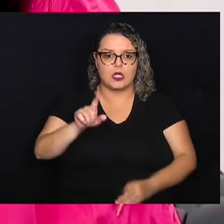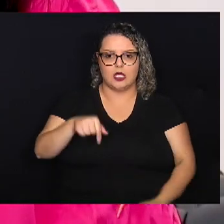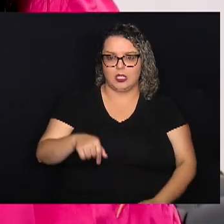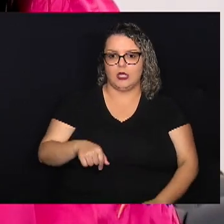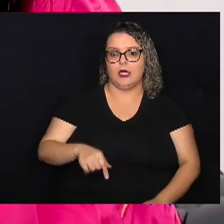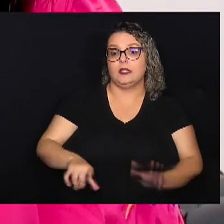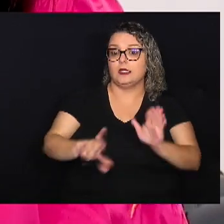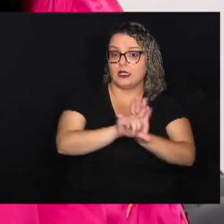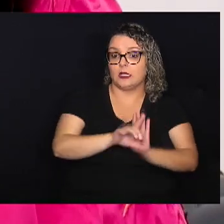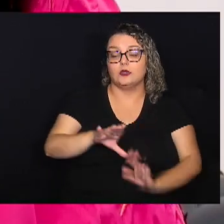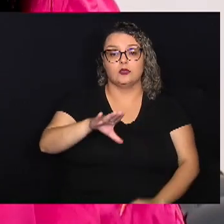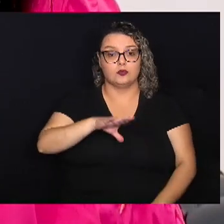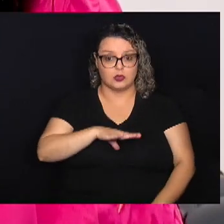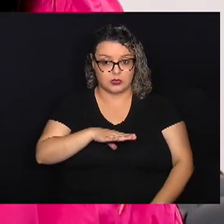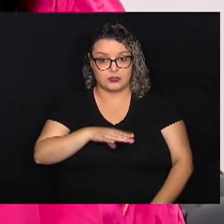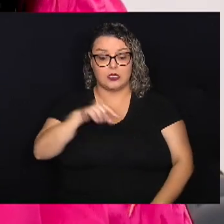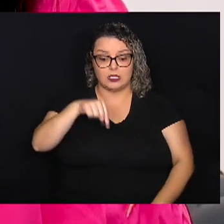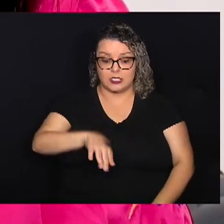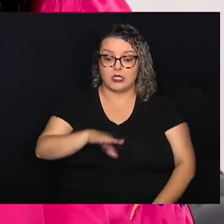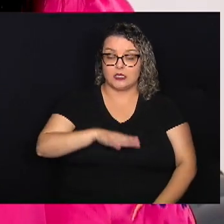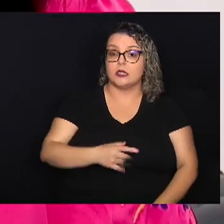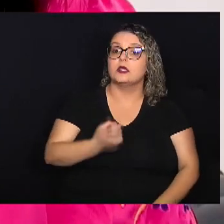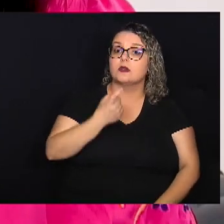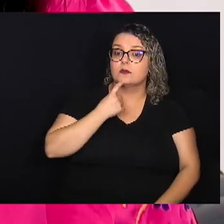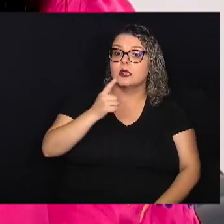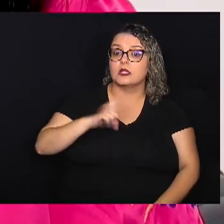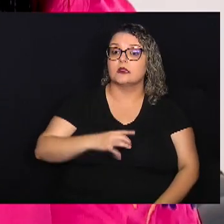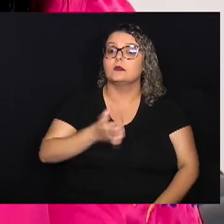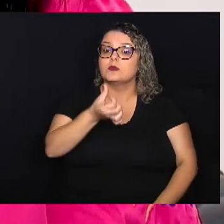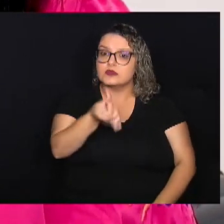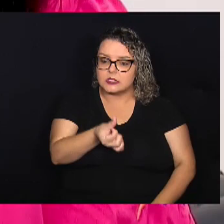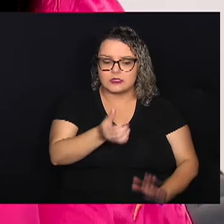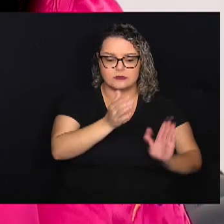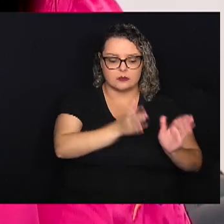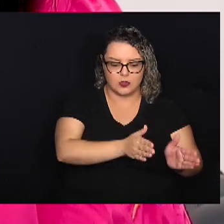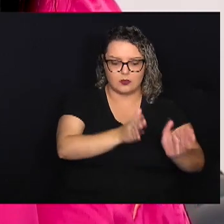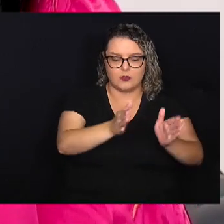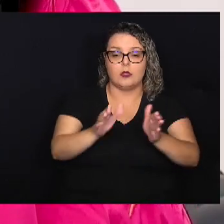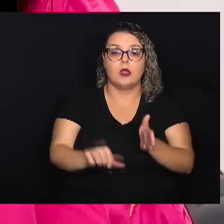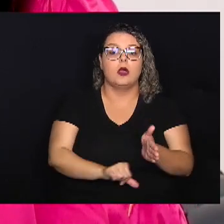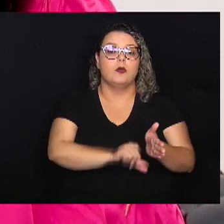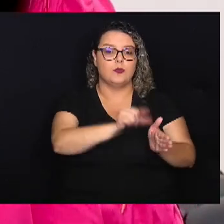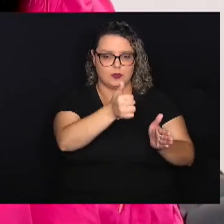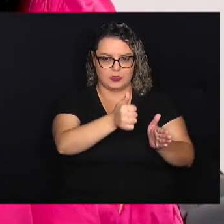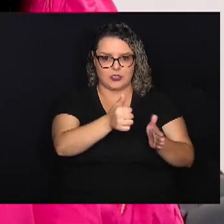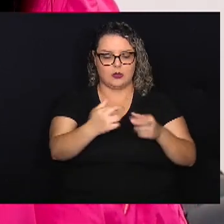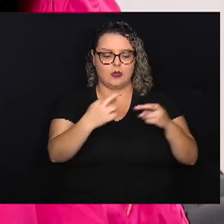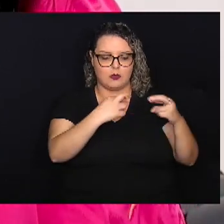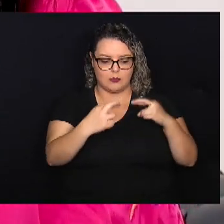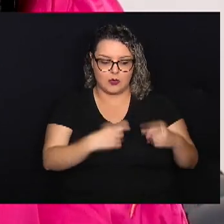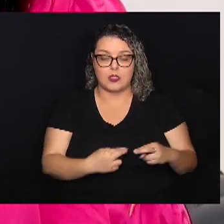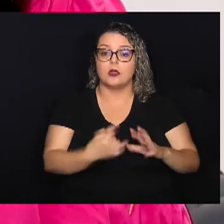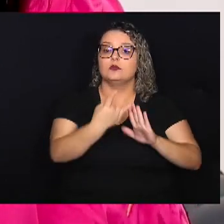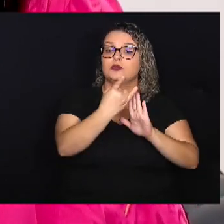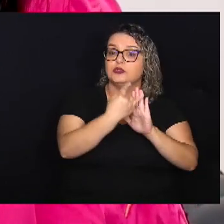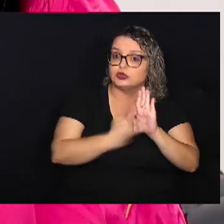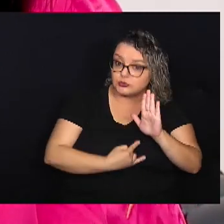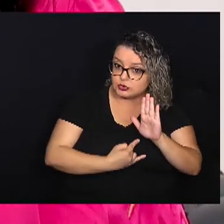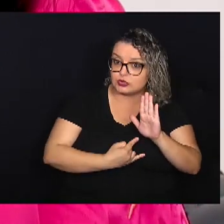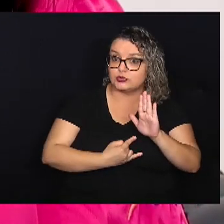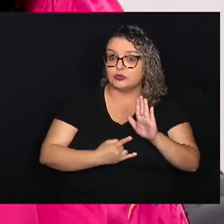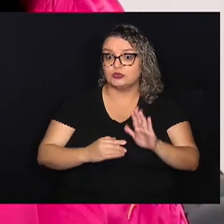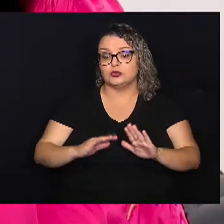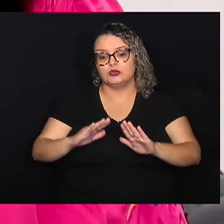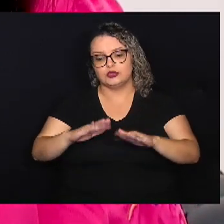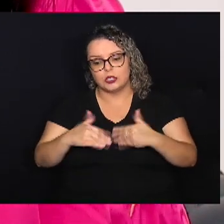lei do município. E aqui em Campinas nós temos 6 etapas. Então, a primeira etapa é uma análise documental, uma análise de requisitos